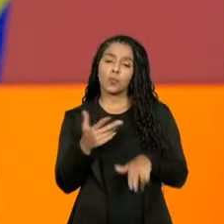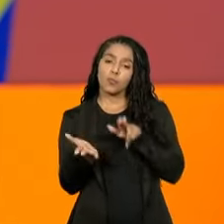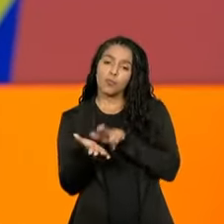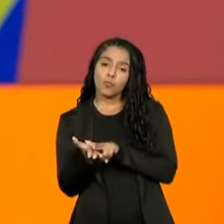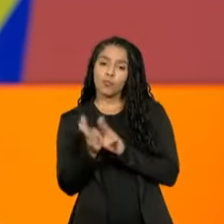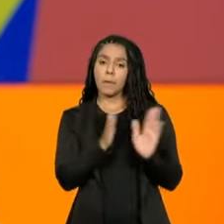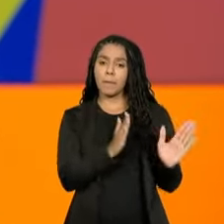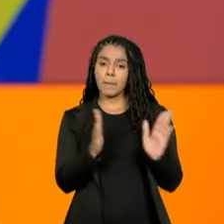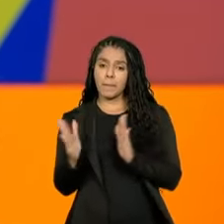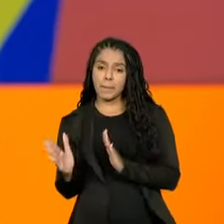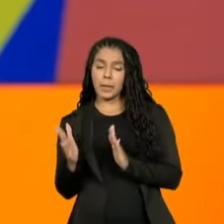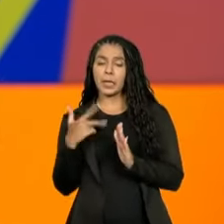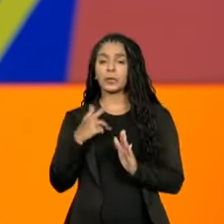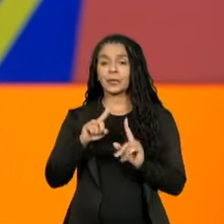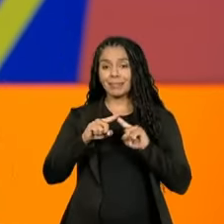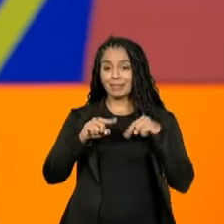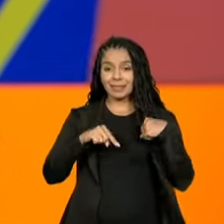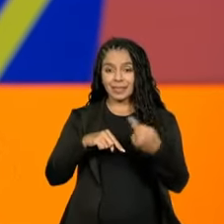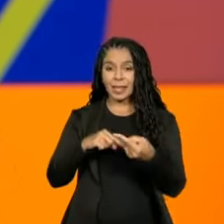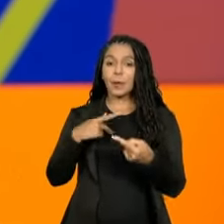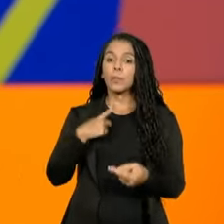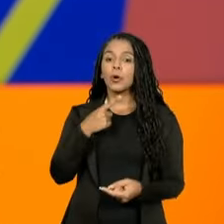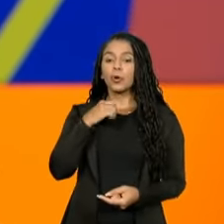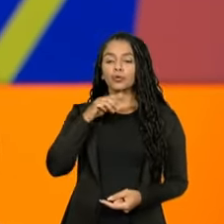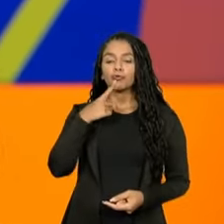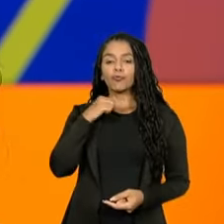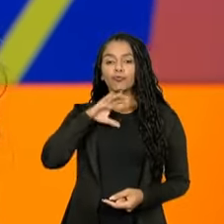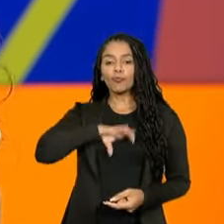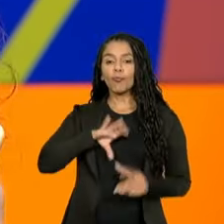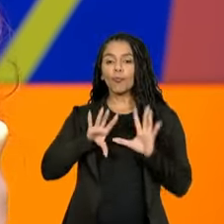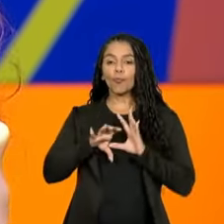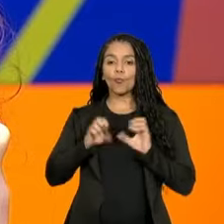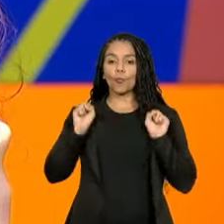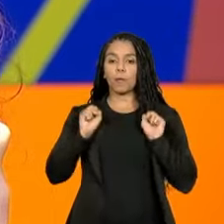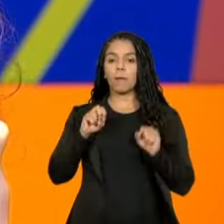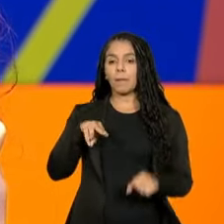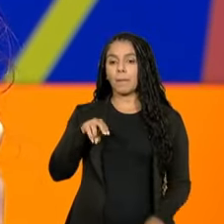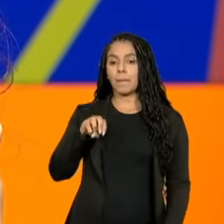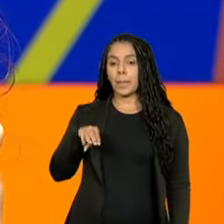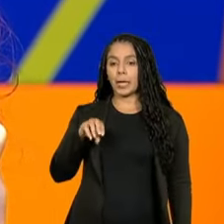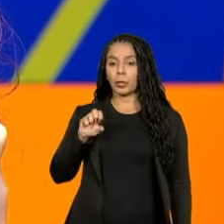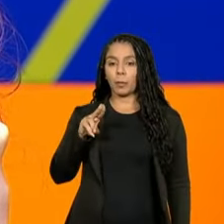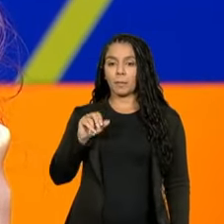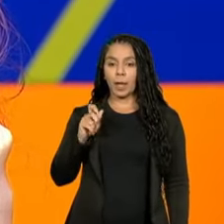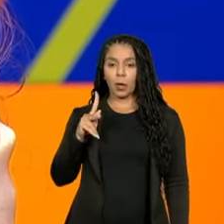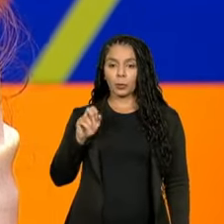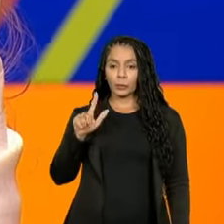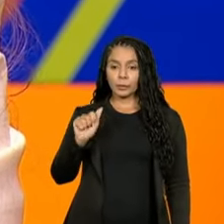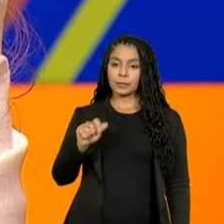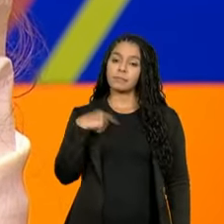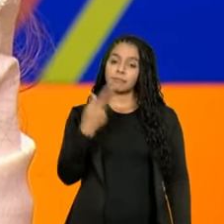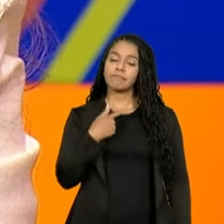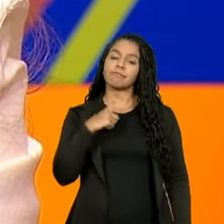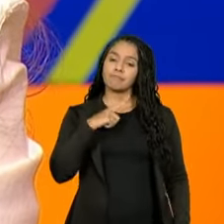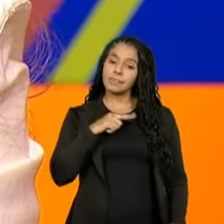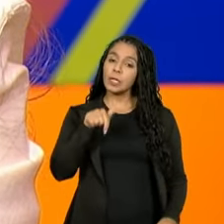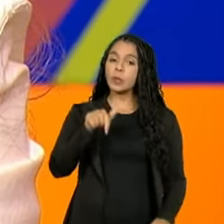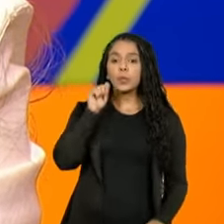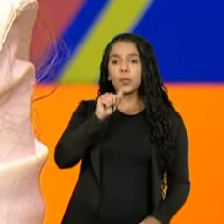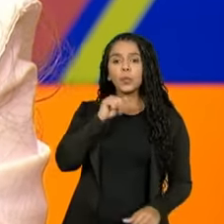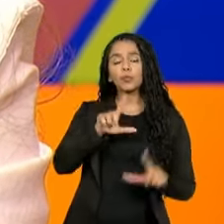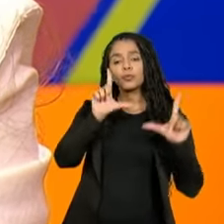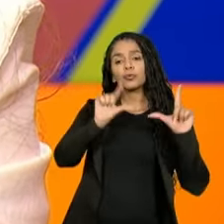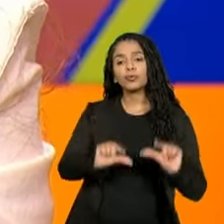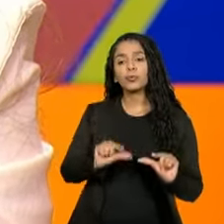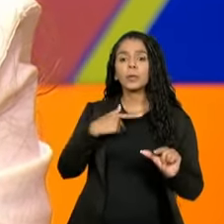passado ali um período da menopausa. Então, a gente está, em última análise, reduzindo a chance dessa mulher ter infecções de trato urinário recorrentes, diminuindo